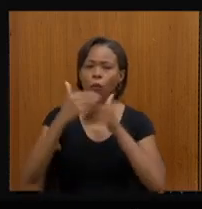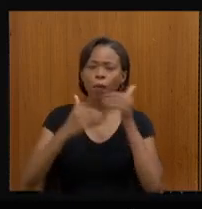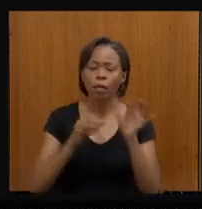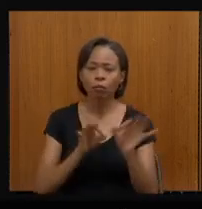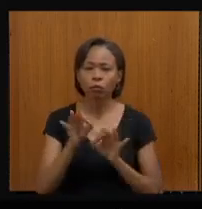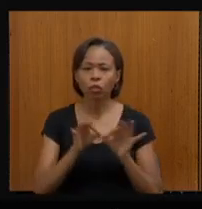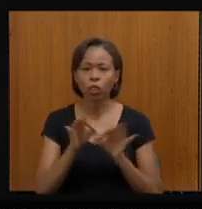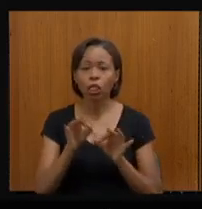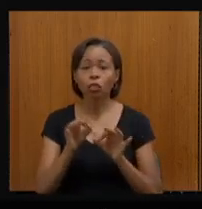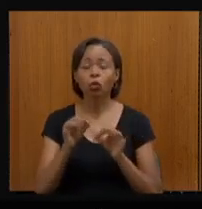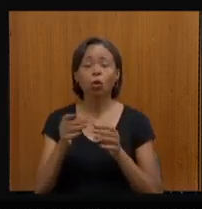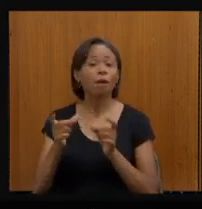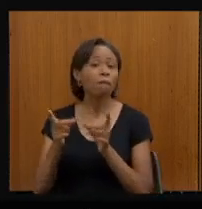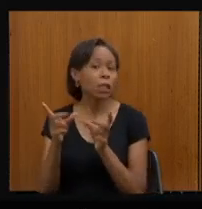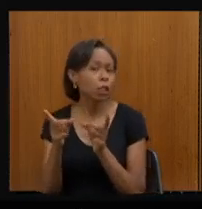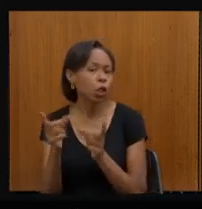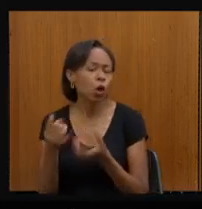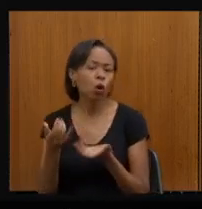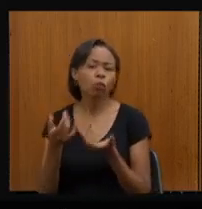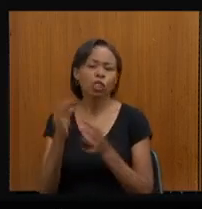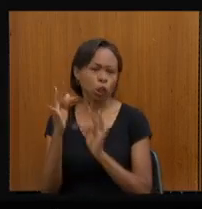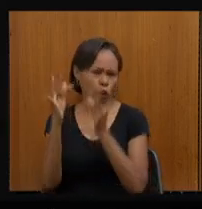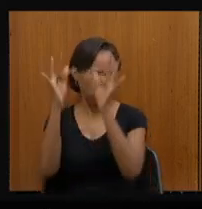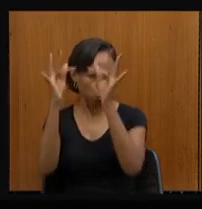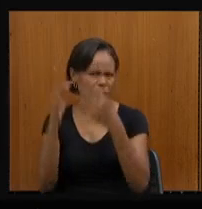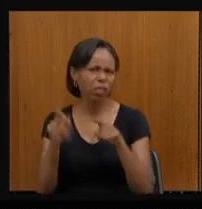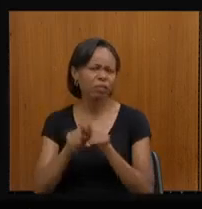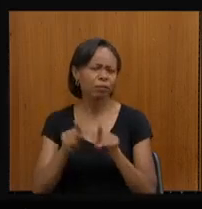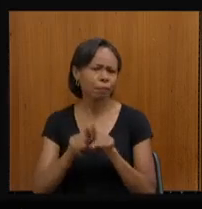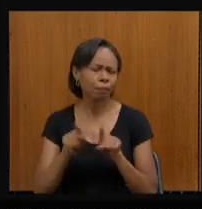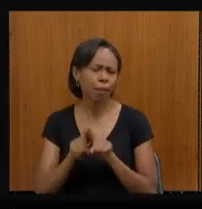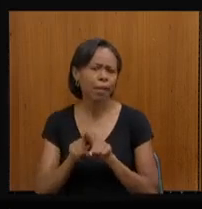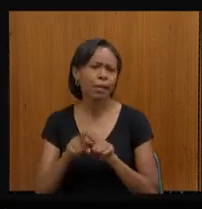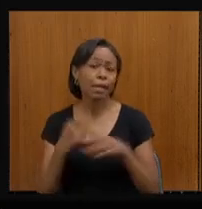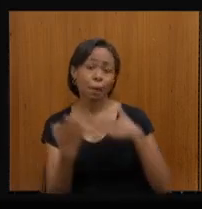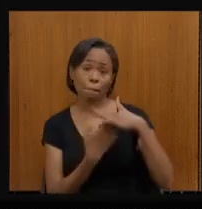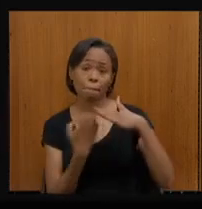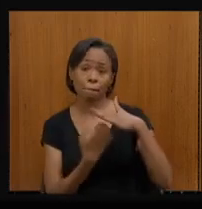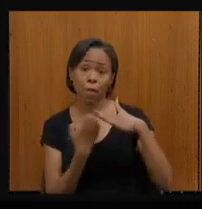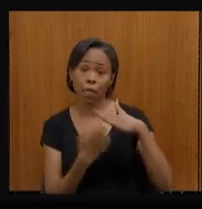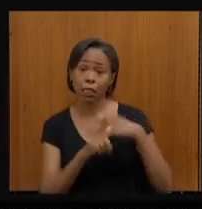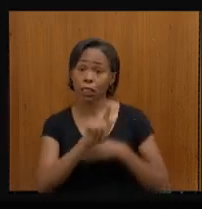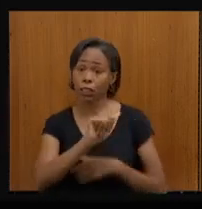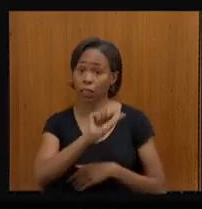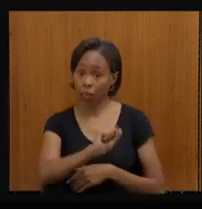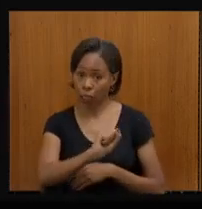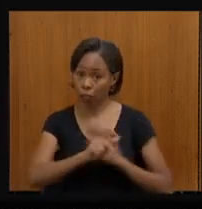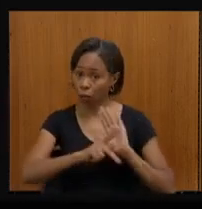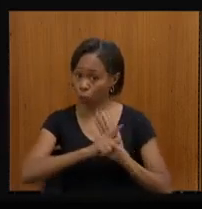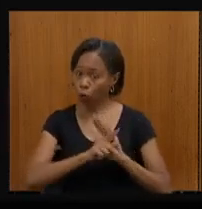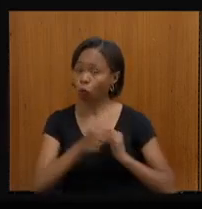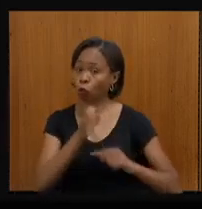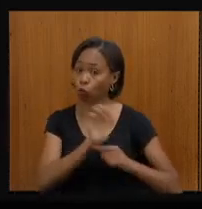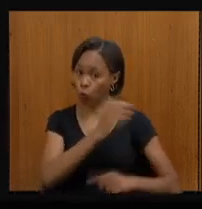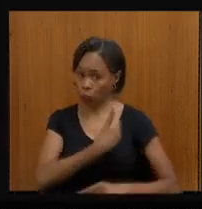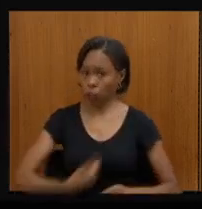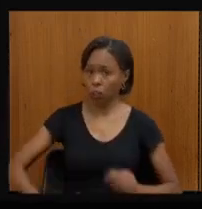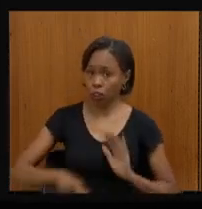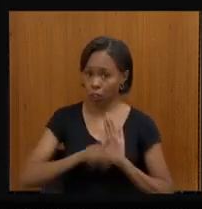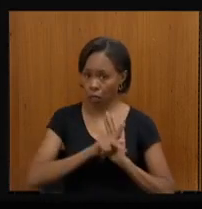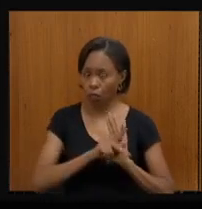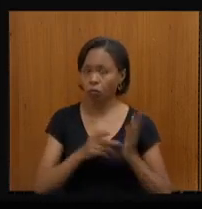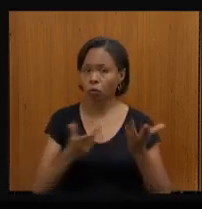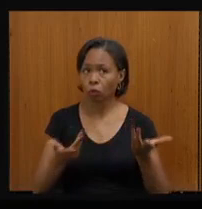de tecnologia e até até mesmo comentário depois da empresa de ligar do estado onde estão se juntando